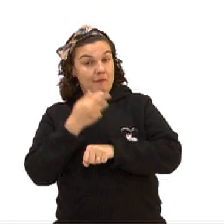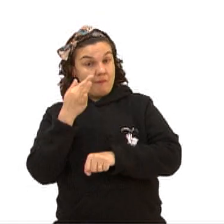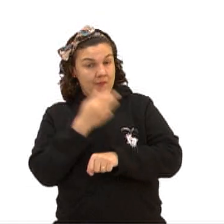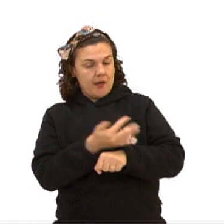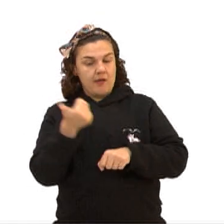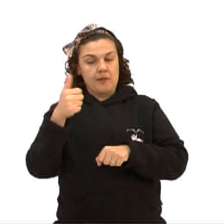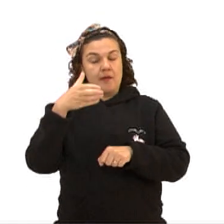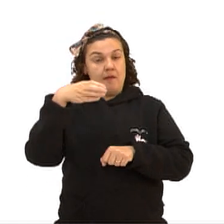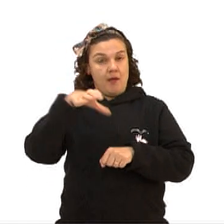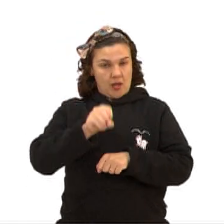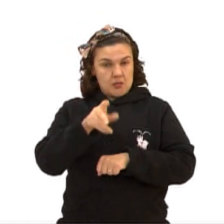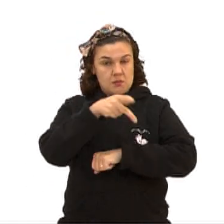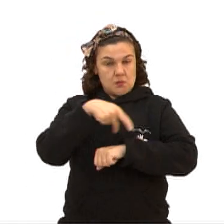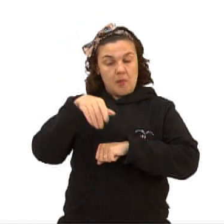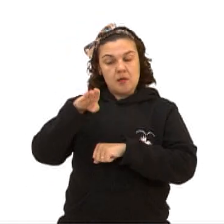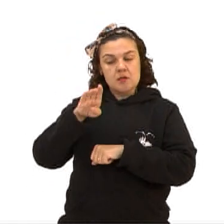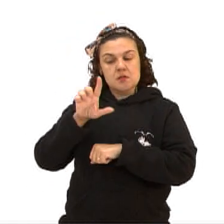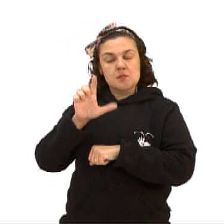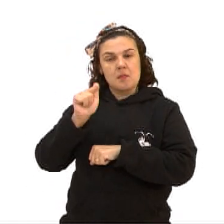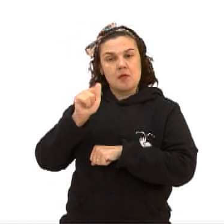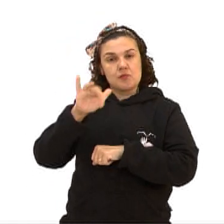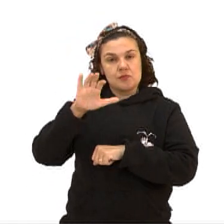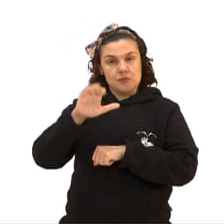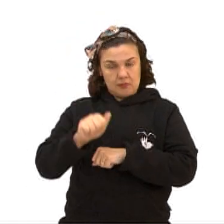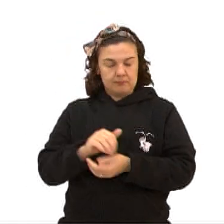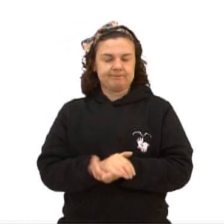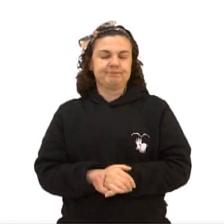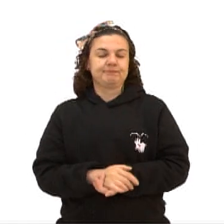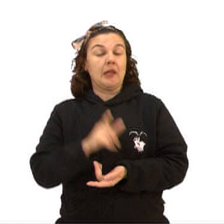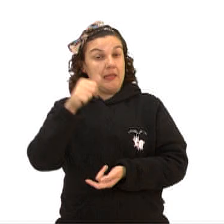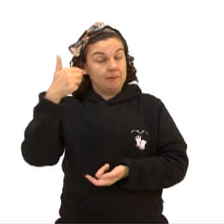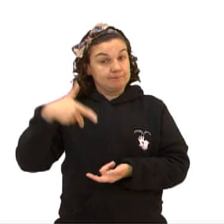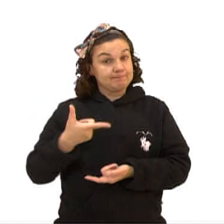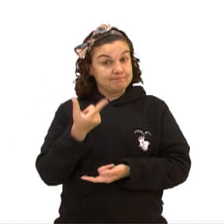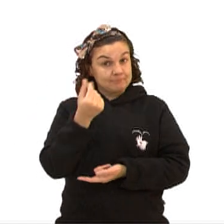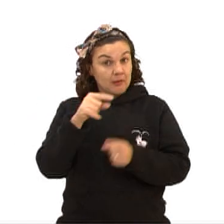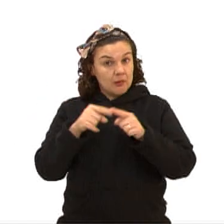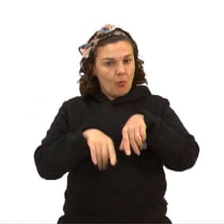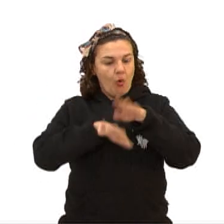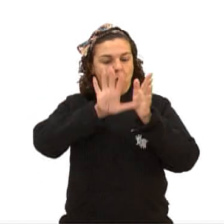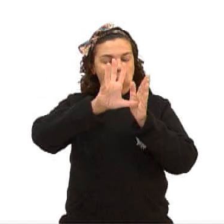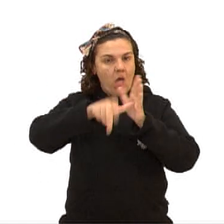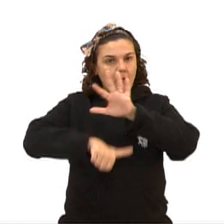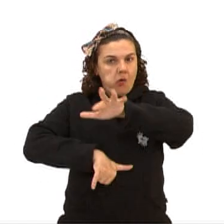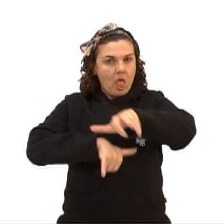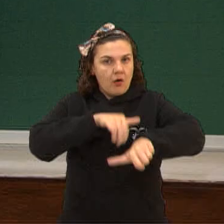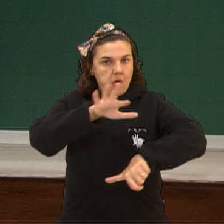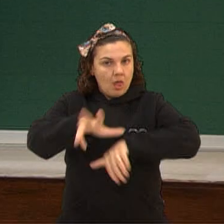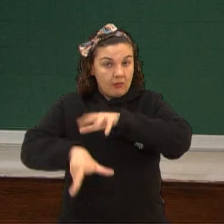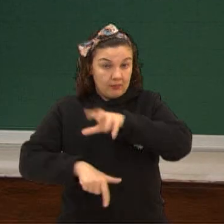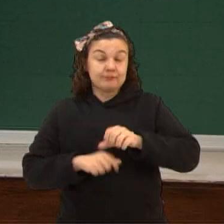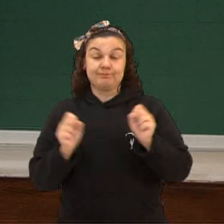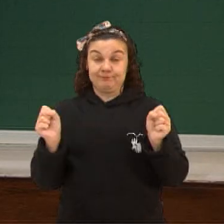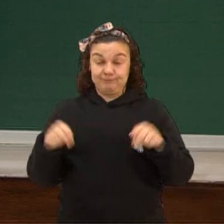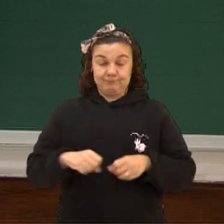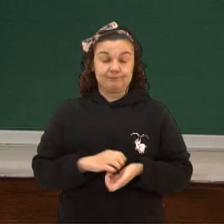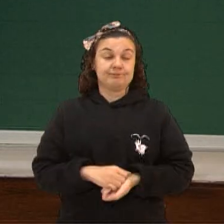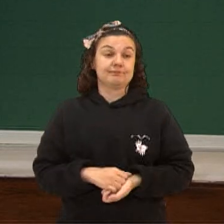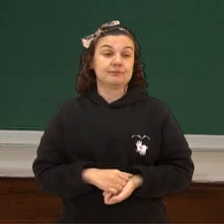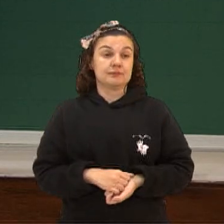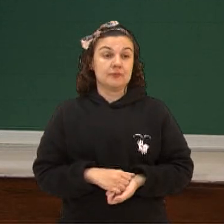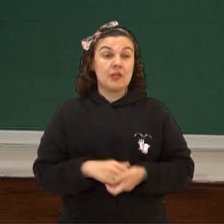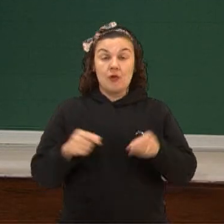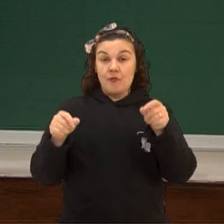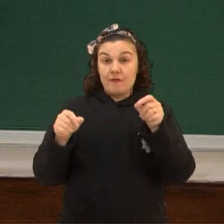valor econômico que infelizmente levou ao saqueamento de muito dessa tubulação foi furtada, né, e eles faziam